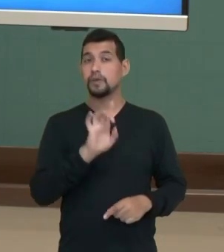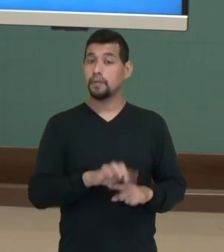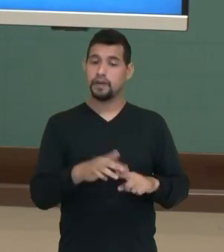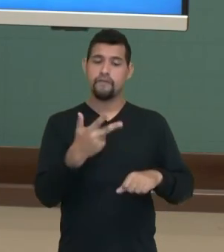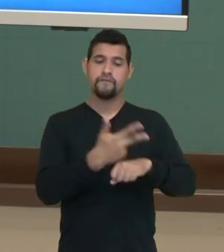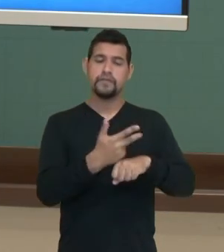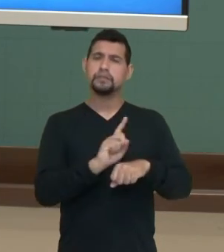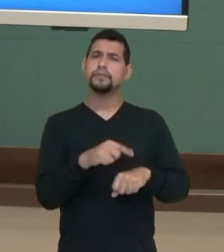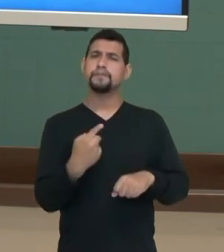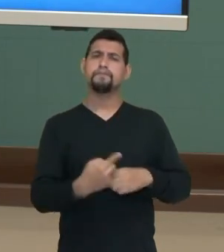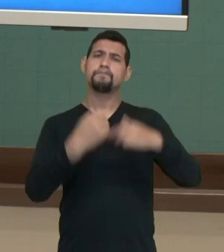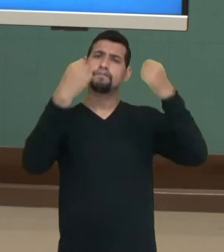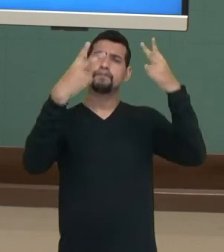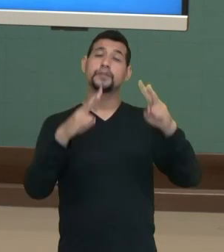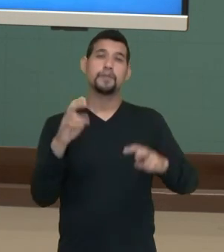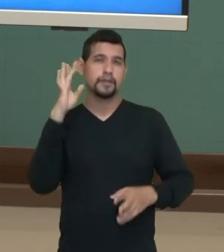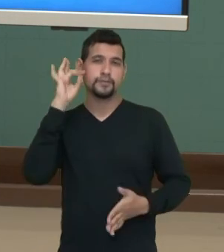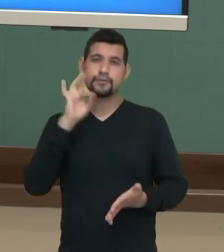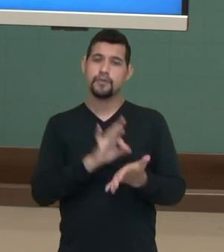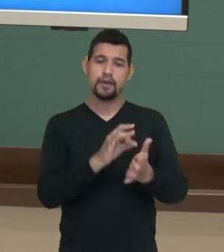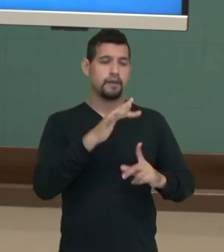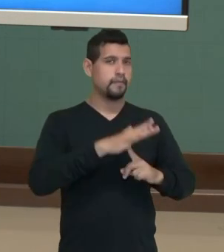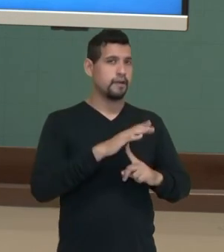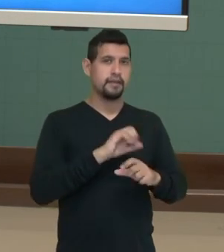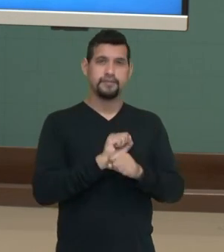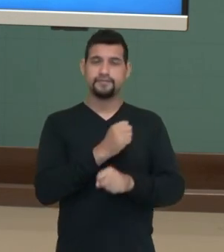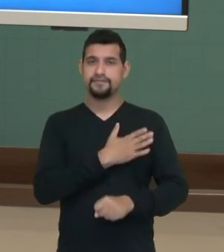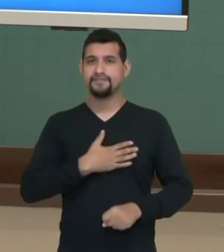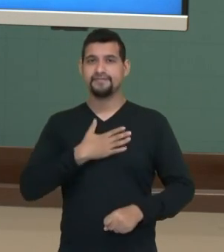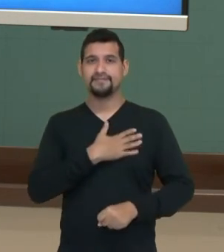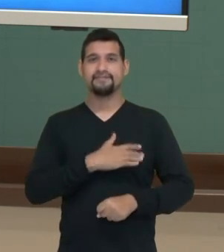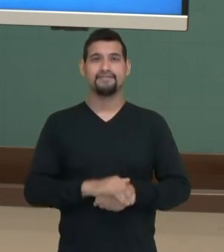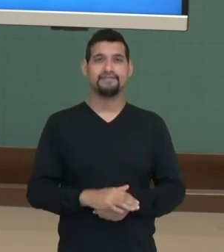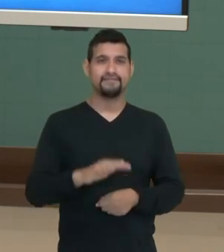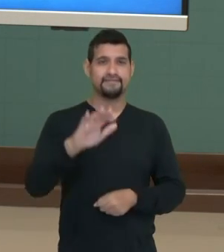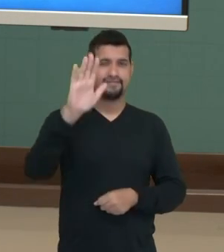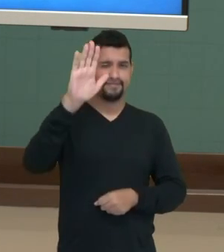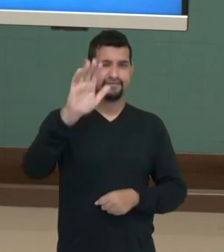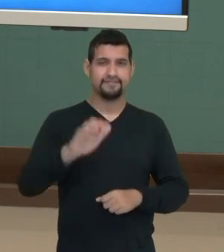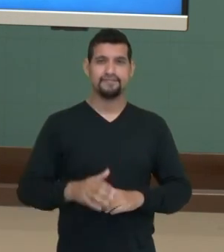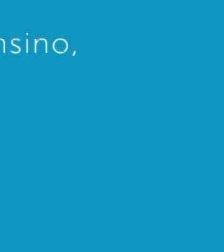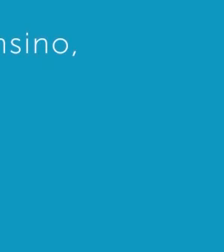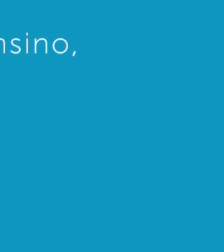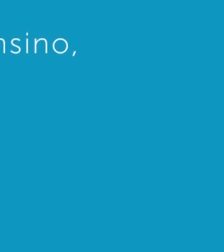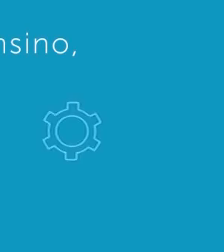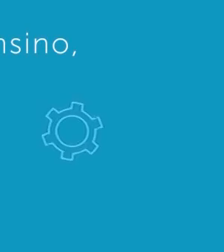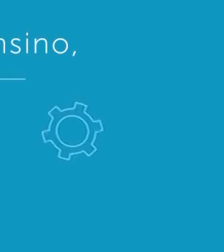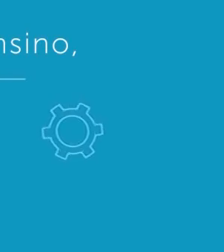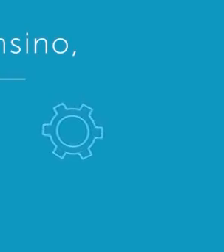nesse vídeo nós falamos sobre a história do Paraná. Espero que vocês tenham gostado. Até breve!